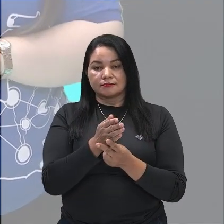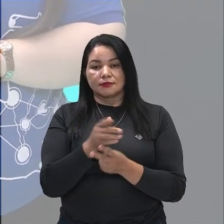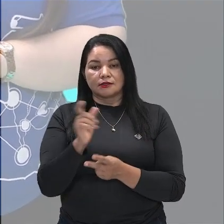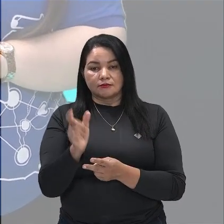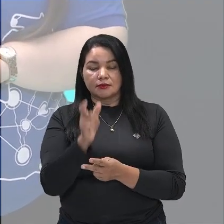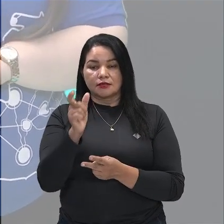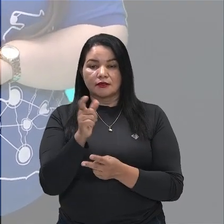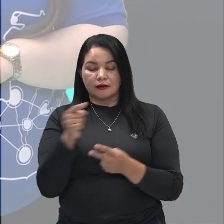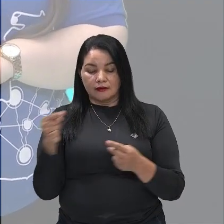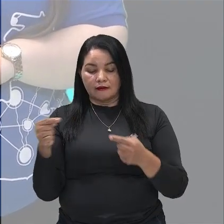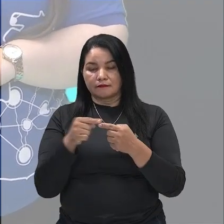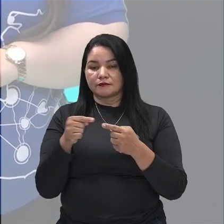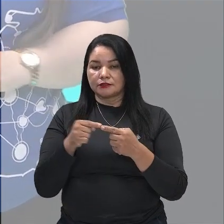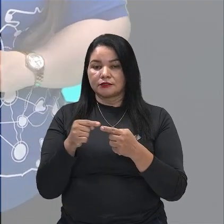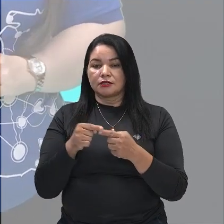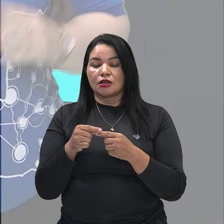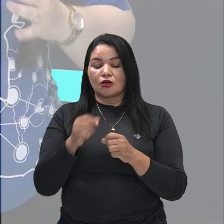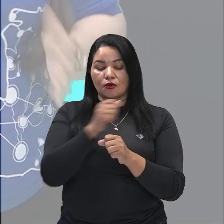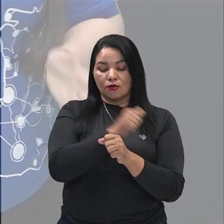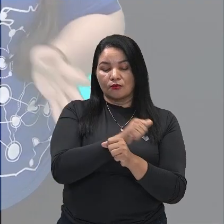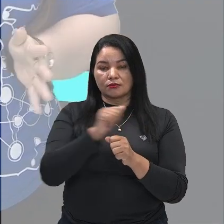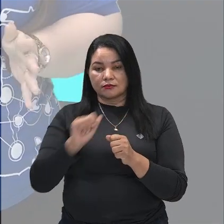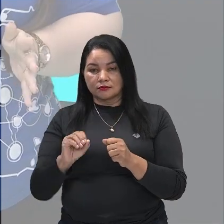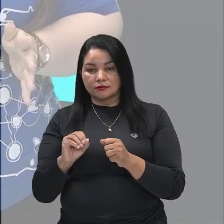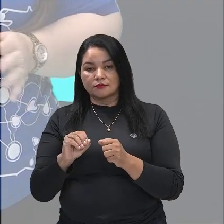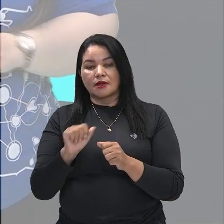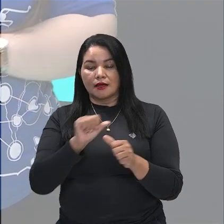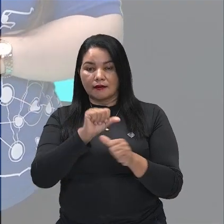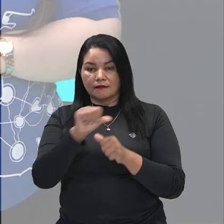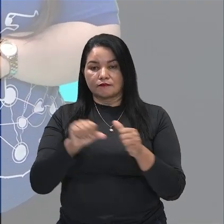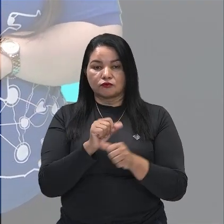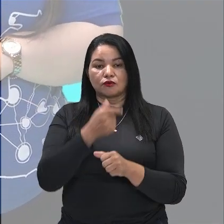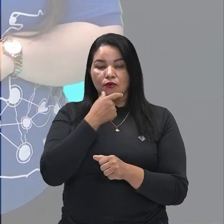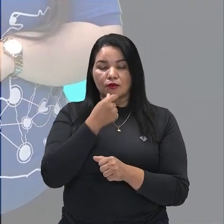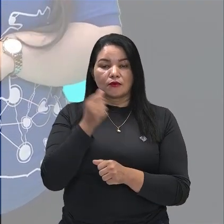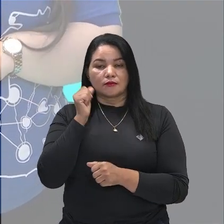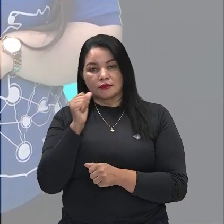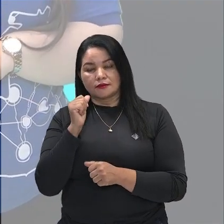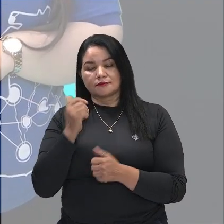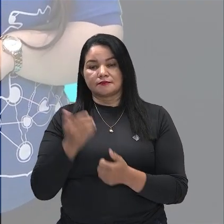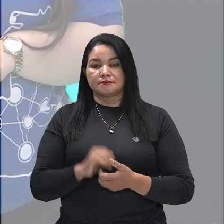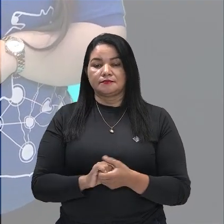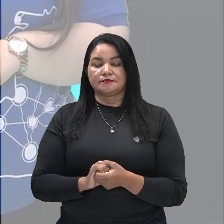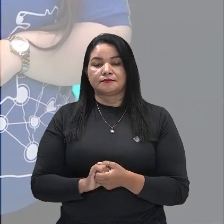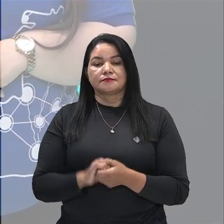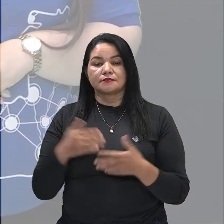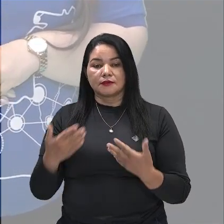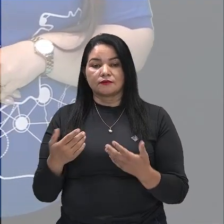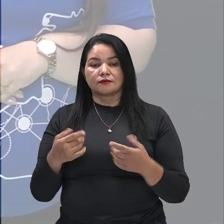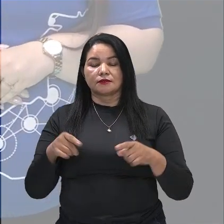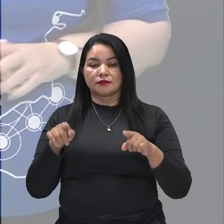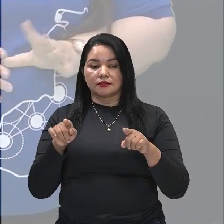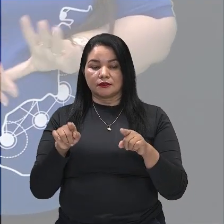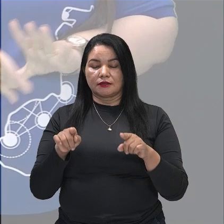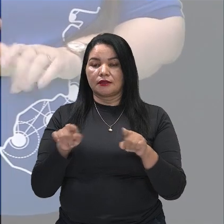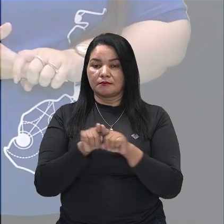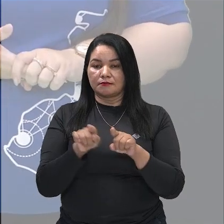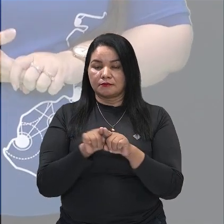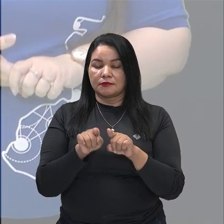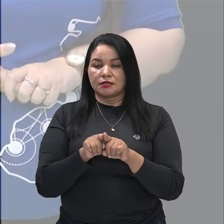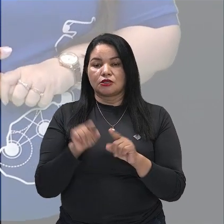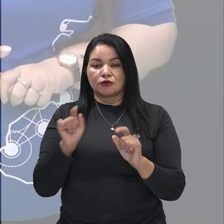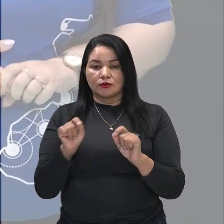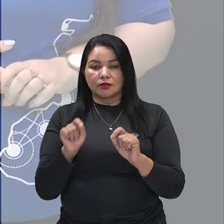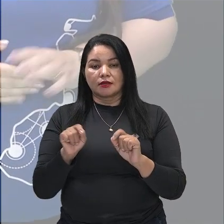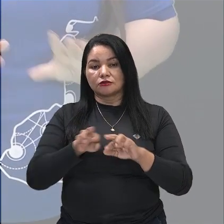está acompanhando. E aí, dentro do gênero ambíguo, nós temos os diferenciados. Observem